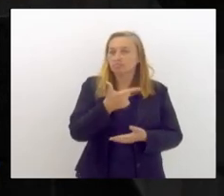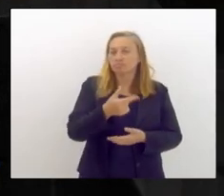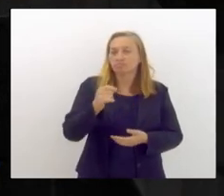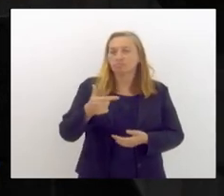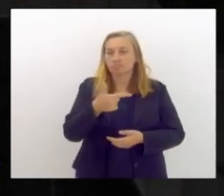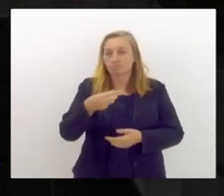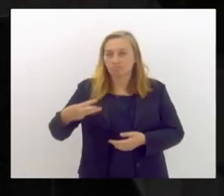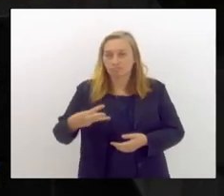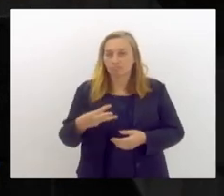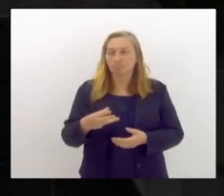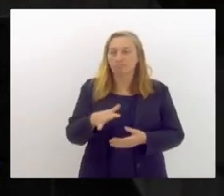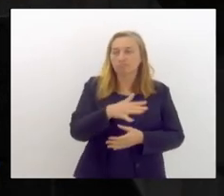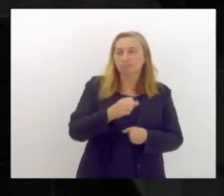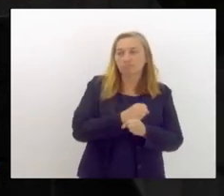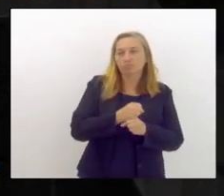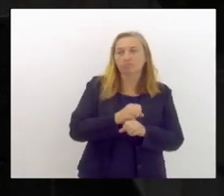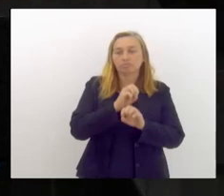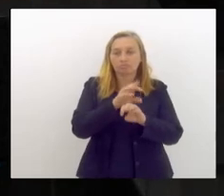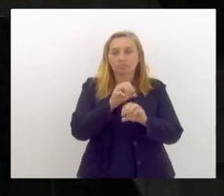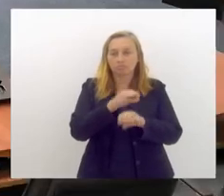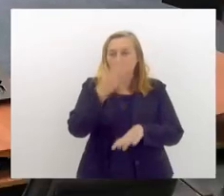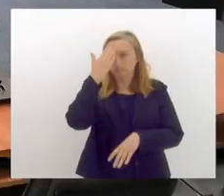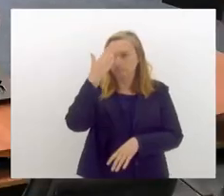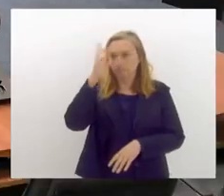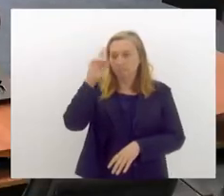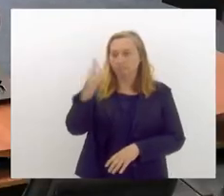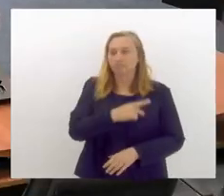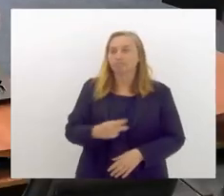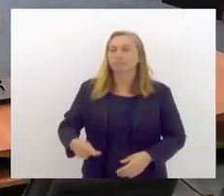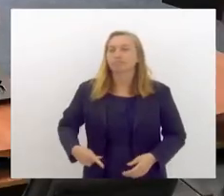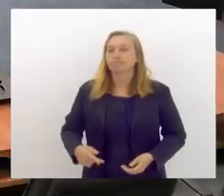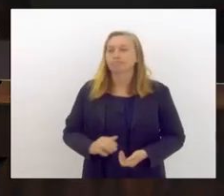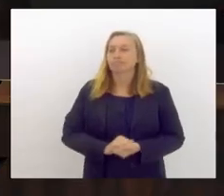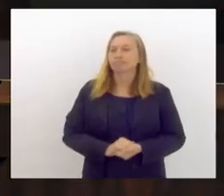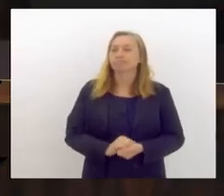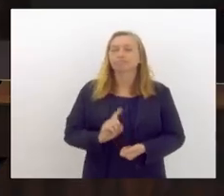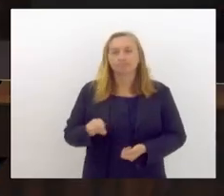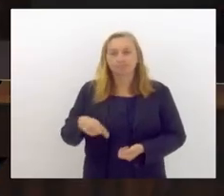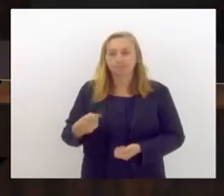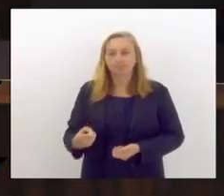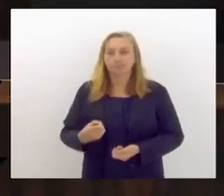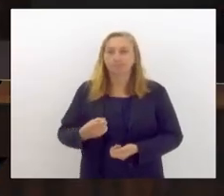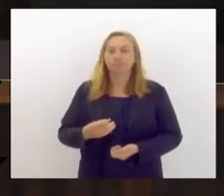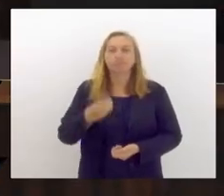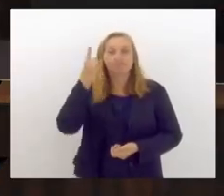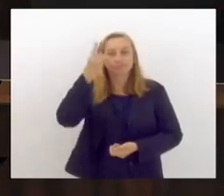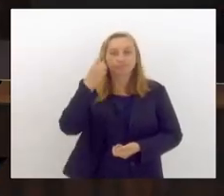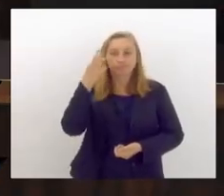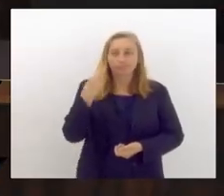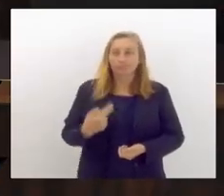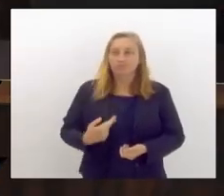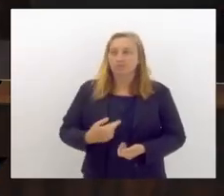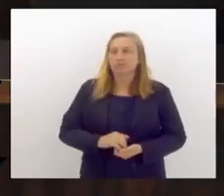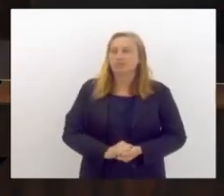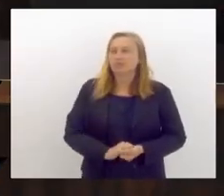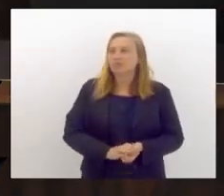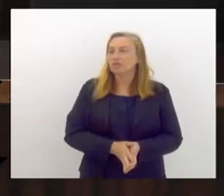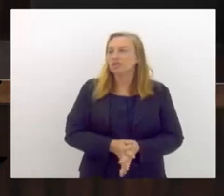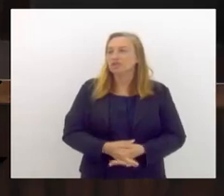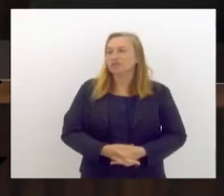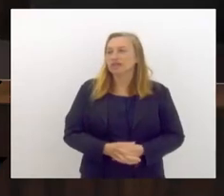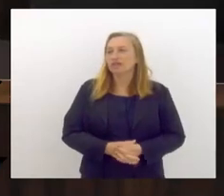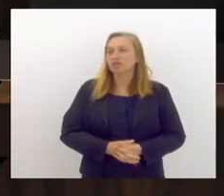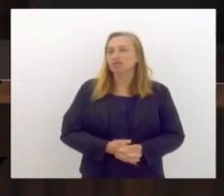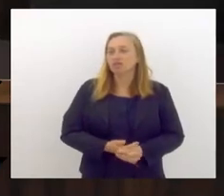seja o ano da educação. Muito obrigado, presidente. Próximo orador inscrito é a nobre deputada Renata Souza. Vossa